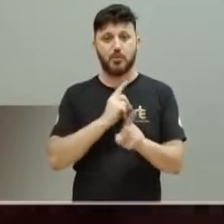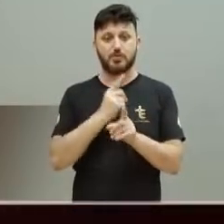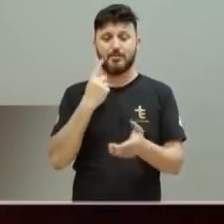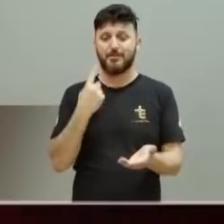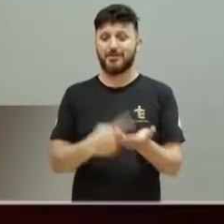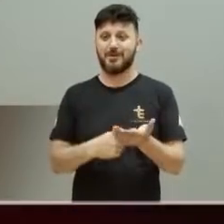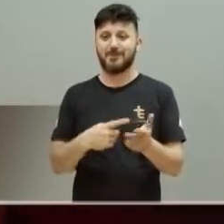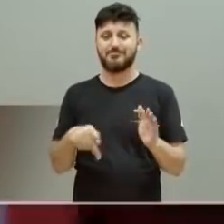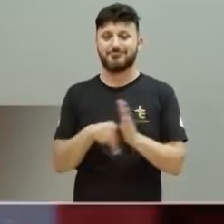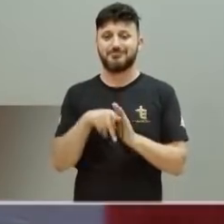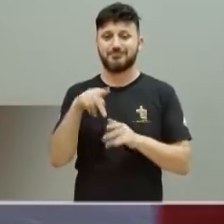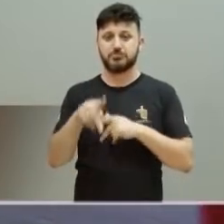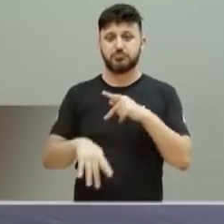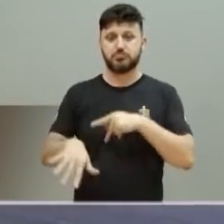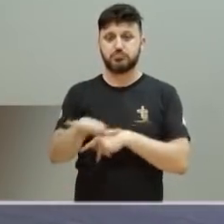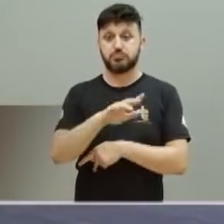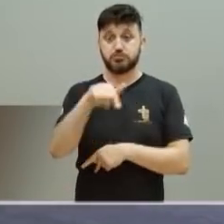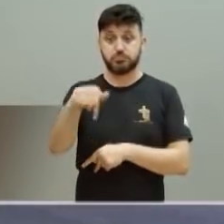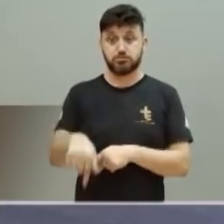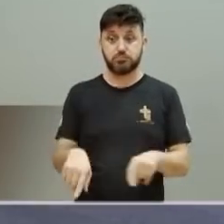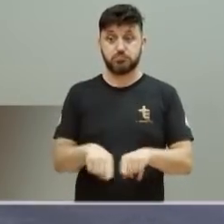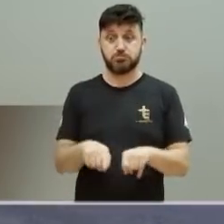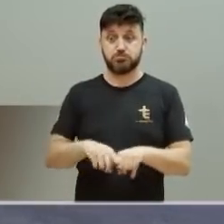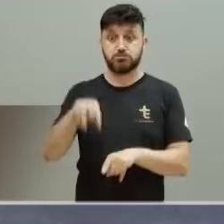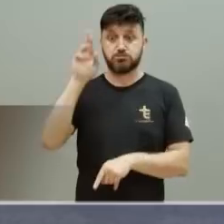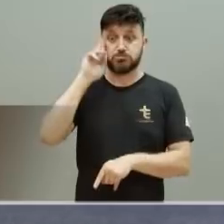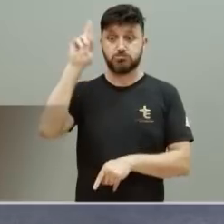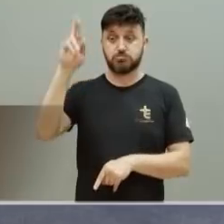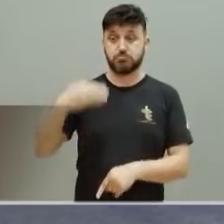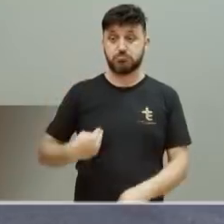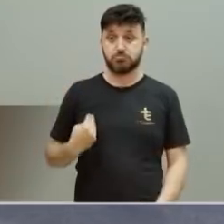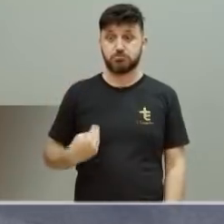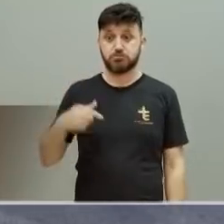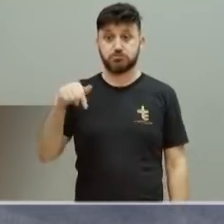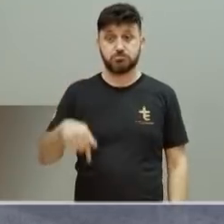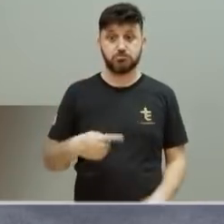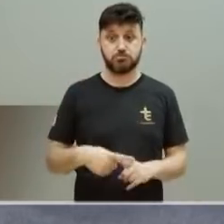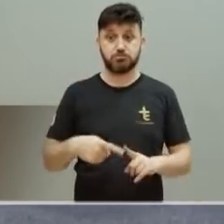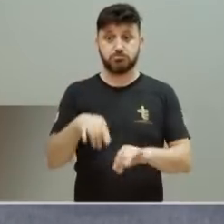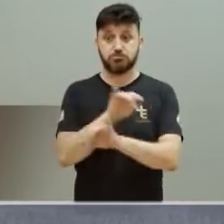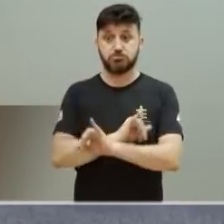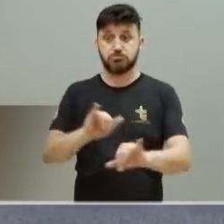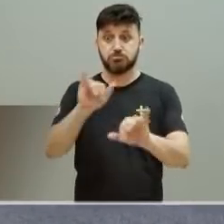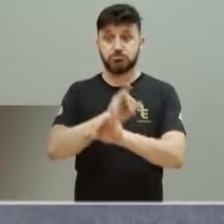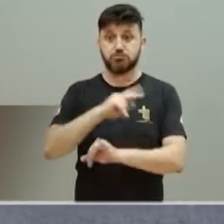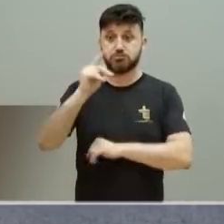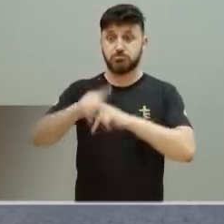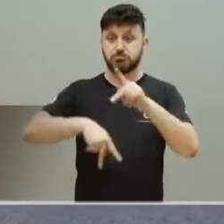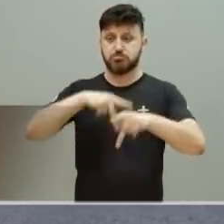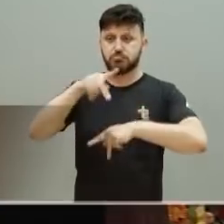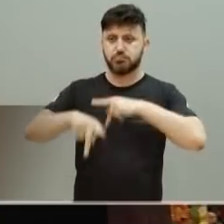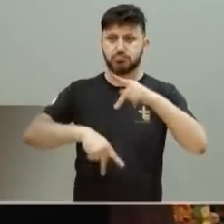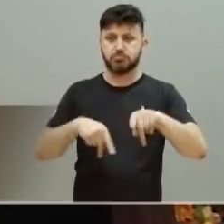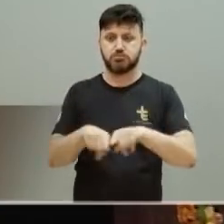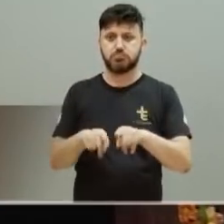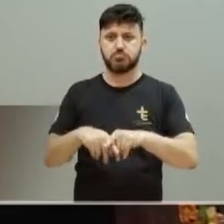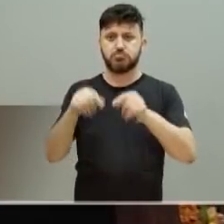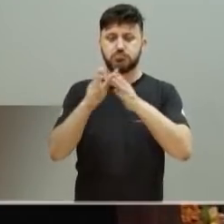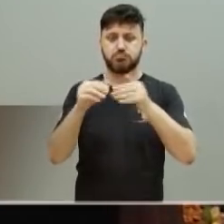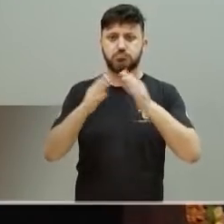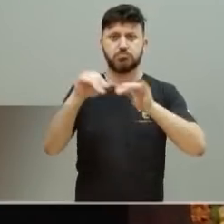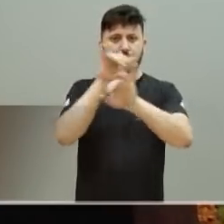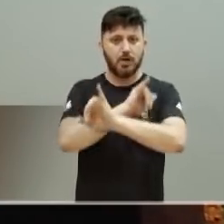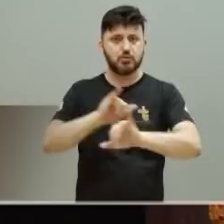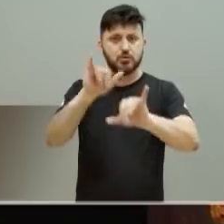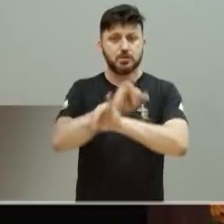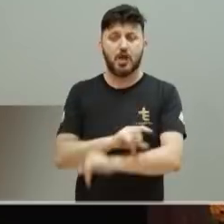teu povo aqui. E eis-me aqui, Senhor, para pregar para o teu povo, para anunciar que tu és o Deus